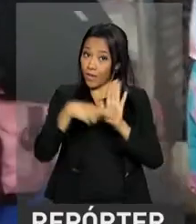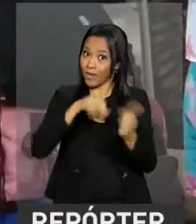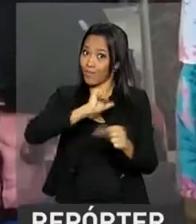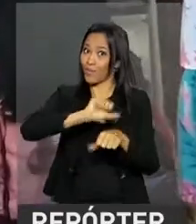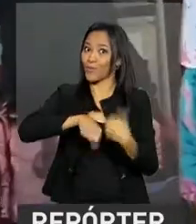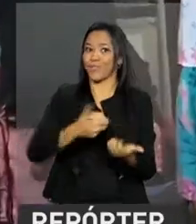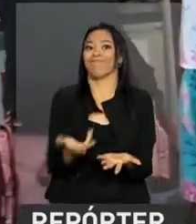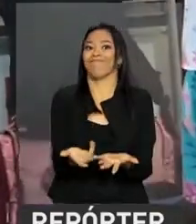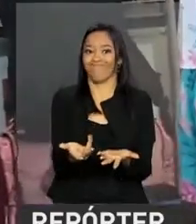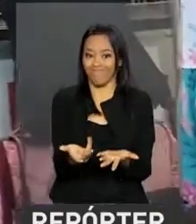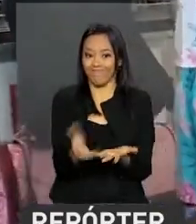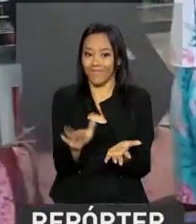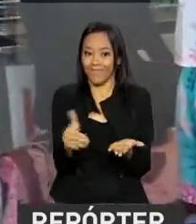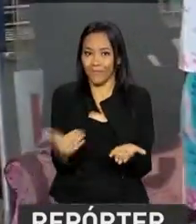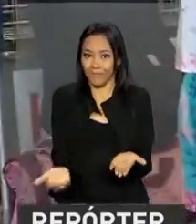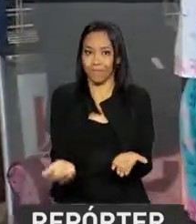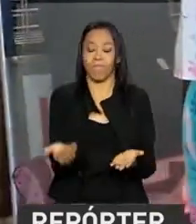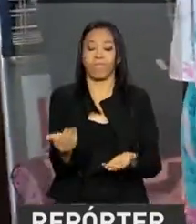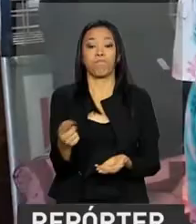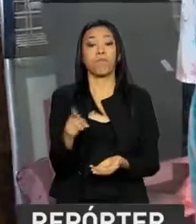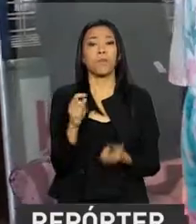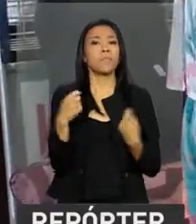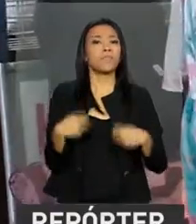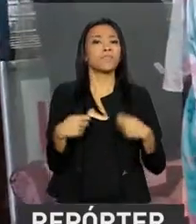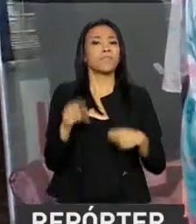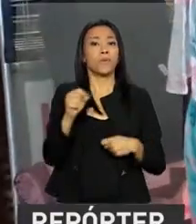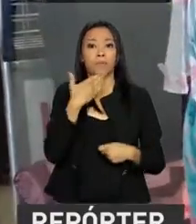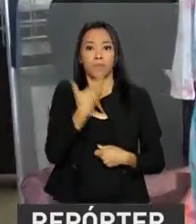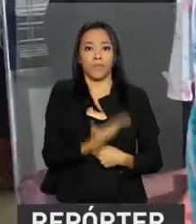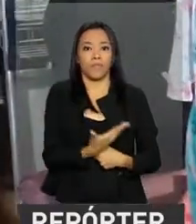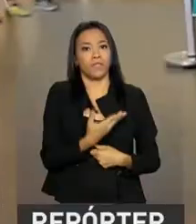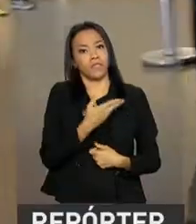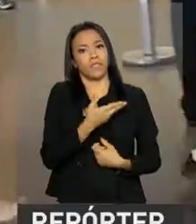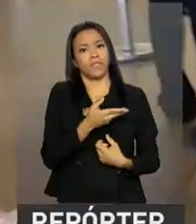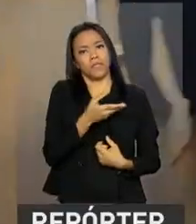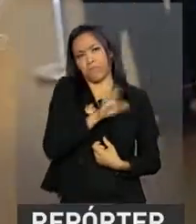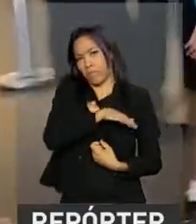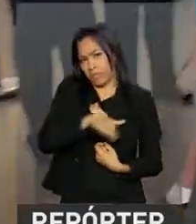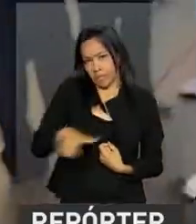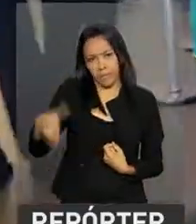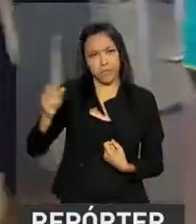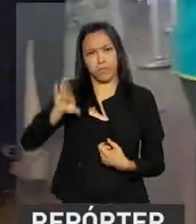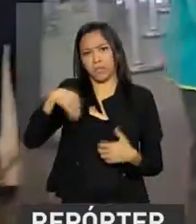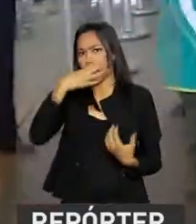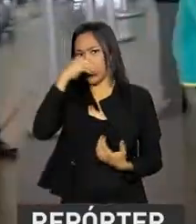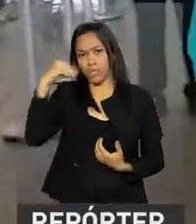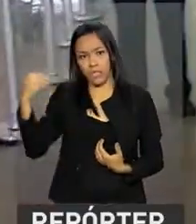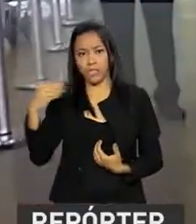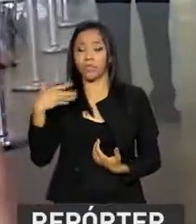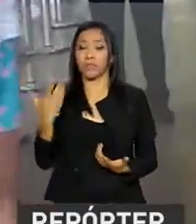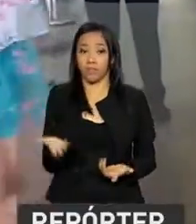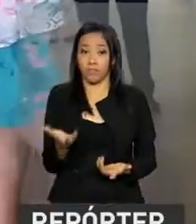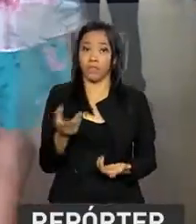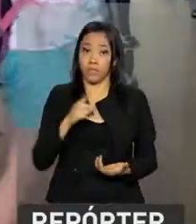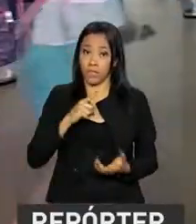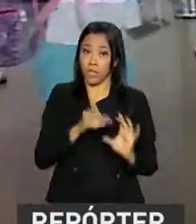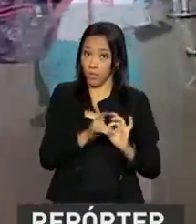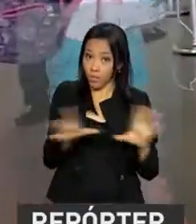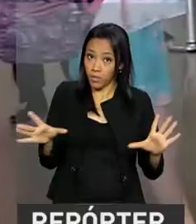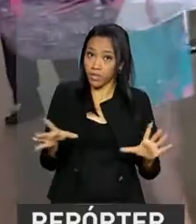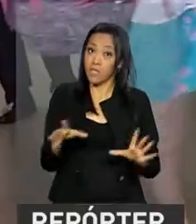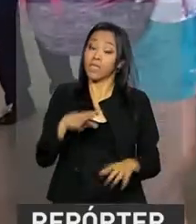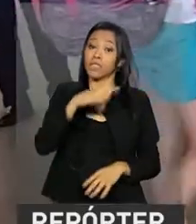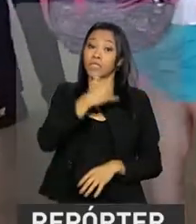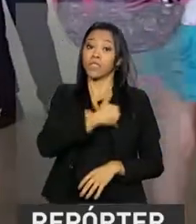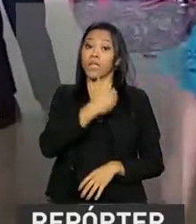muda. Então, é necessária autorização tanto para criança quanto adolescente, ou seja, de 0